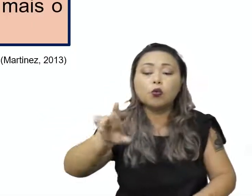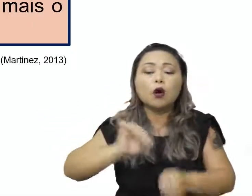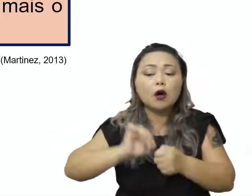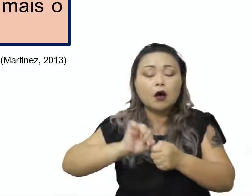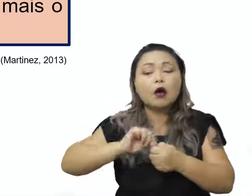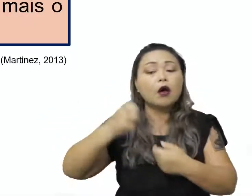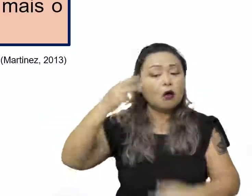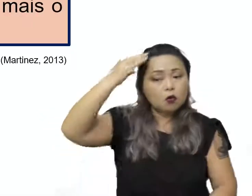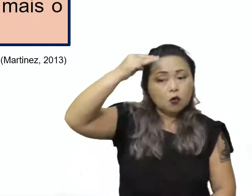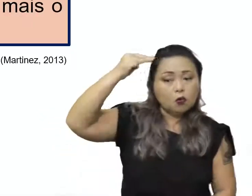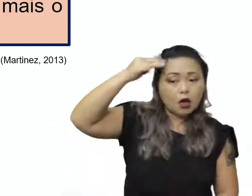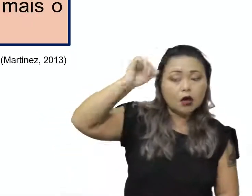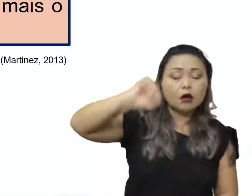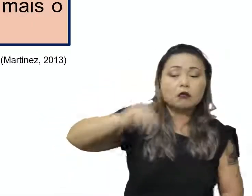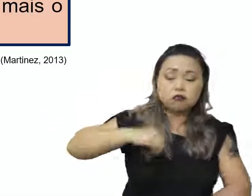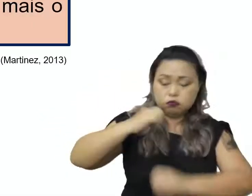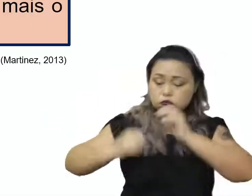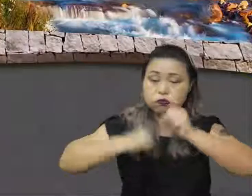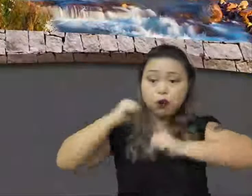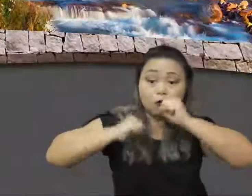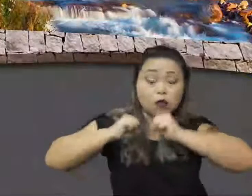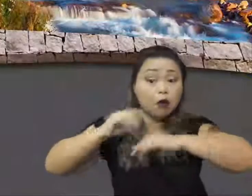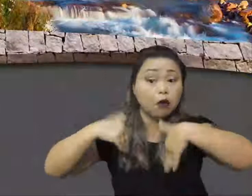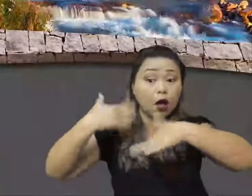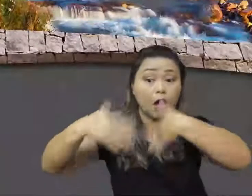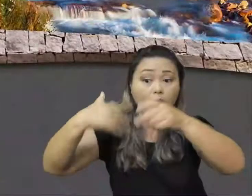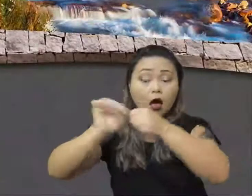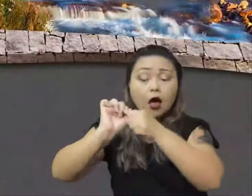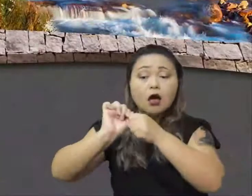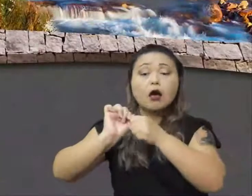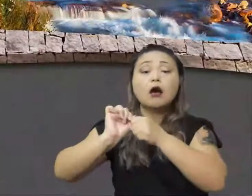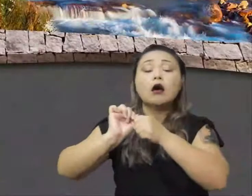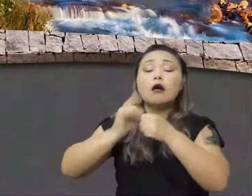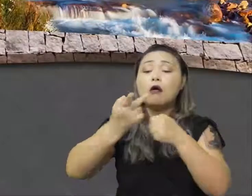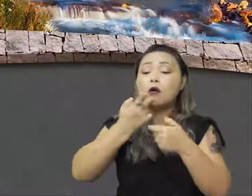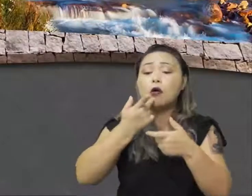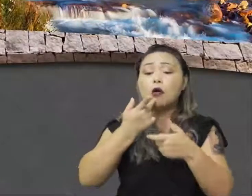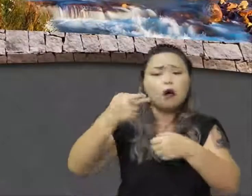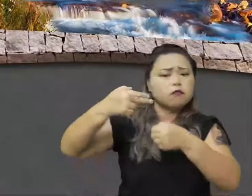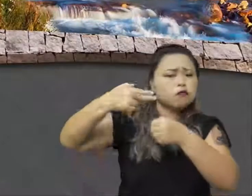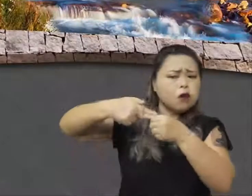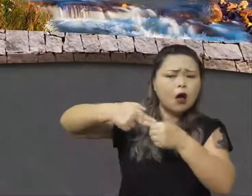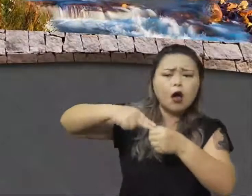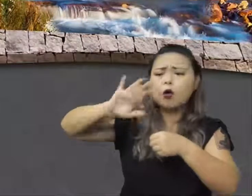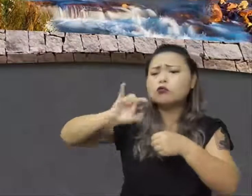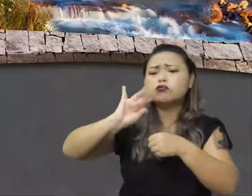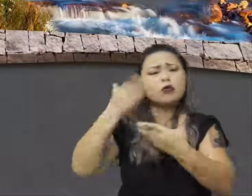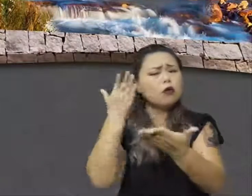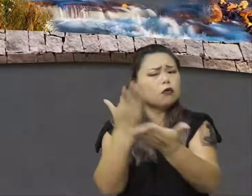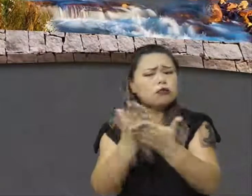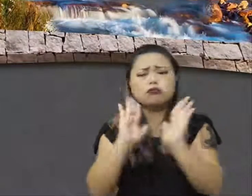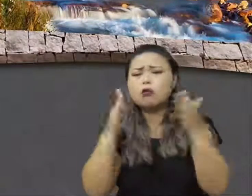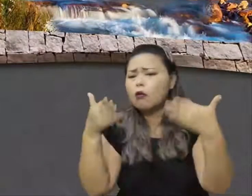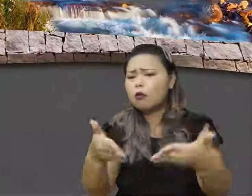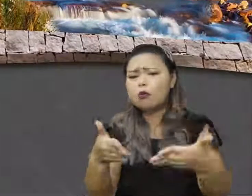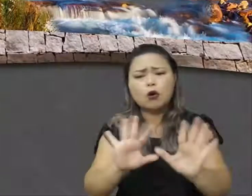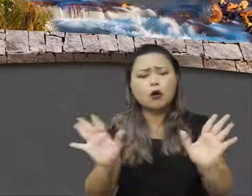ainda mais o crescimento da indústria. Era outro ponto, se eu fosse falar de petróleo aqui, é outra aula só sobre isso